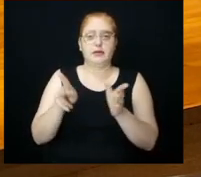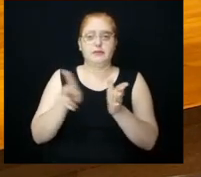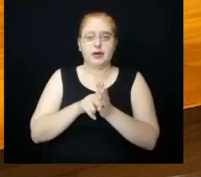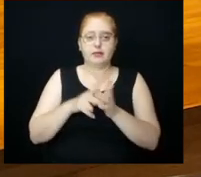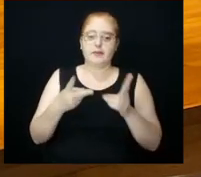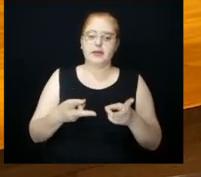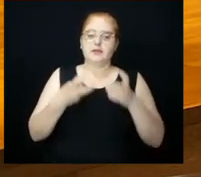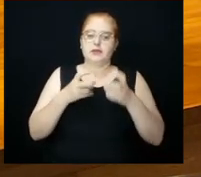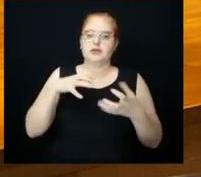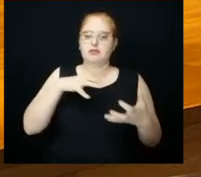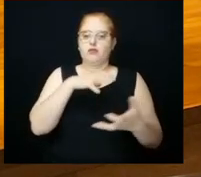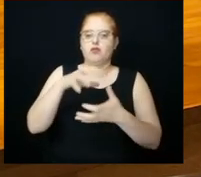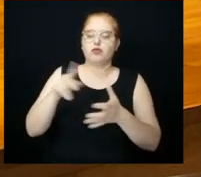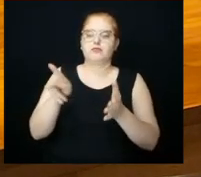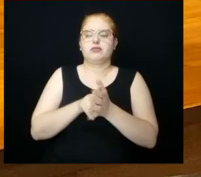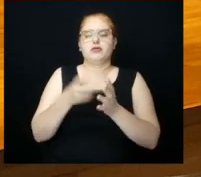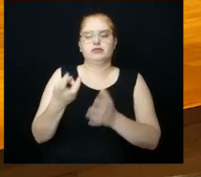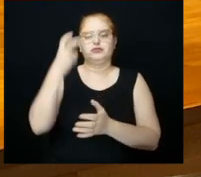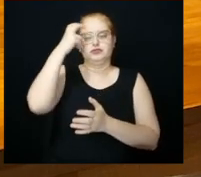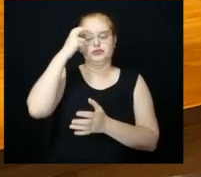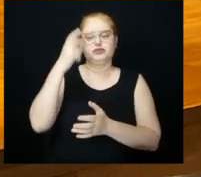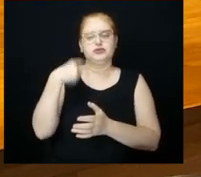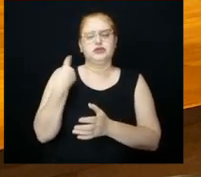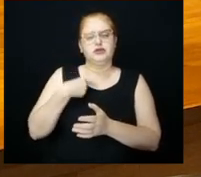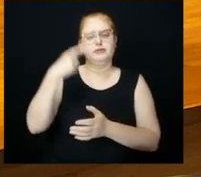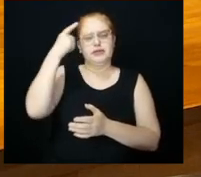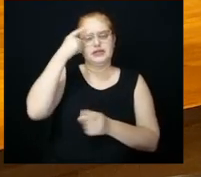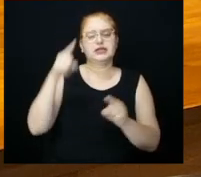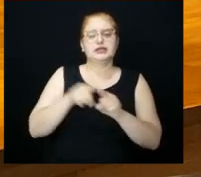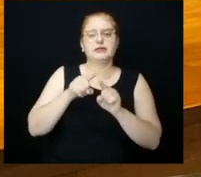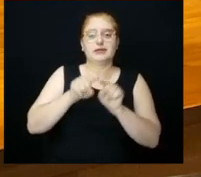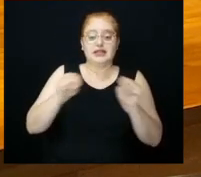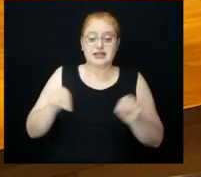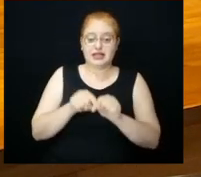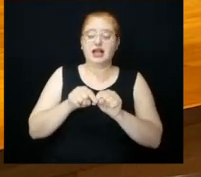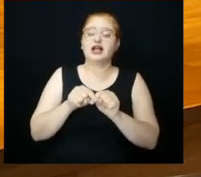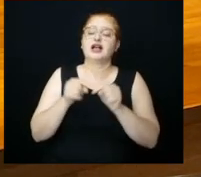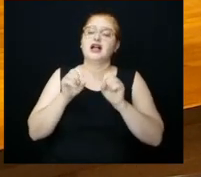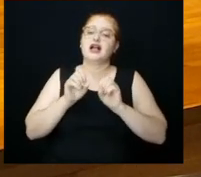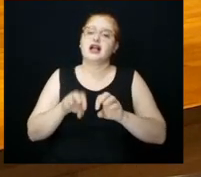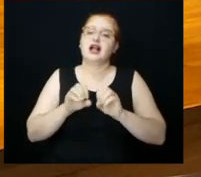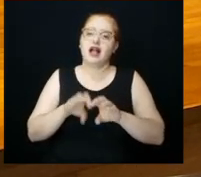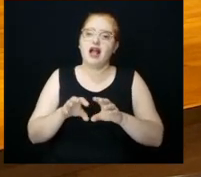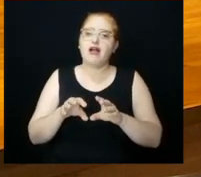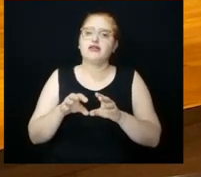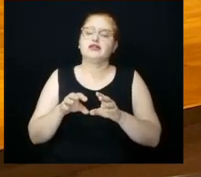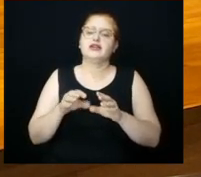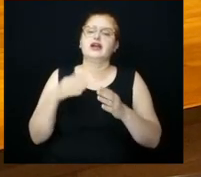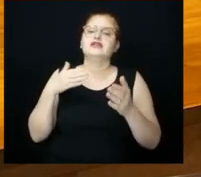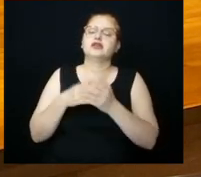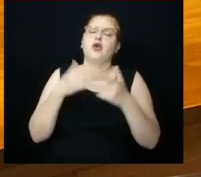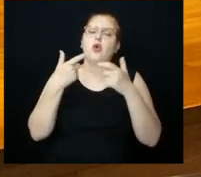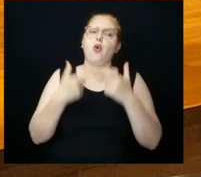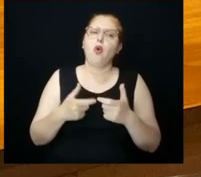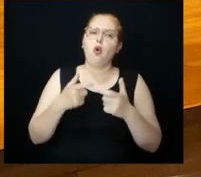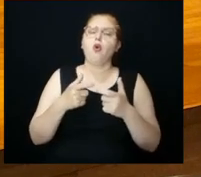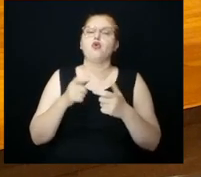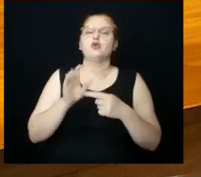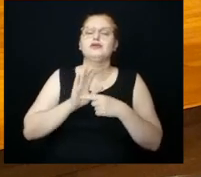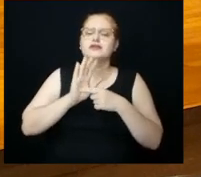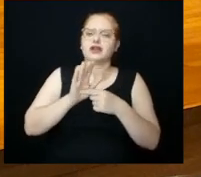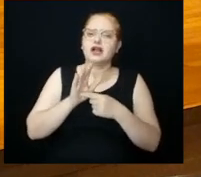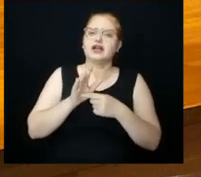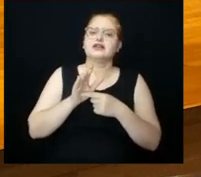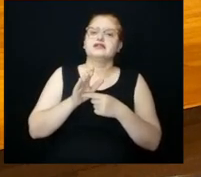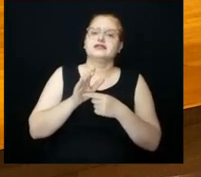de mundo, da sua cultura, né? Eu acho que isso a gente pode pensar muito para a sala de aula, né? A gente, até onde a gente está, onde se traz, né, se